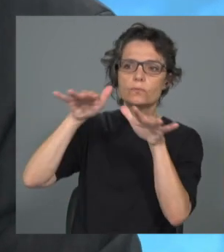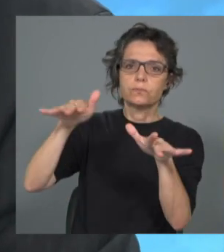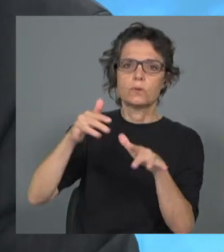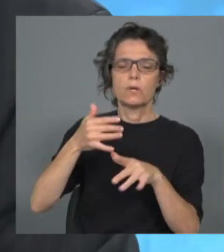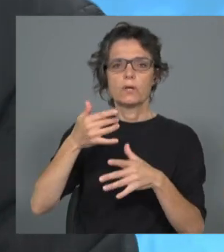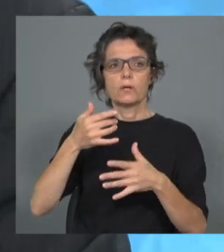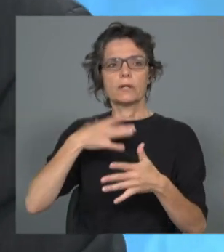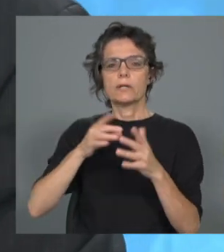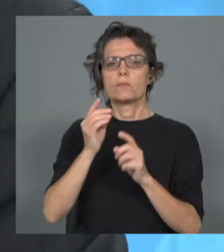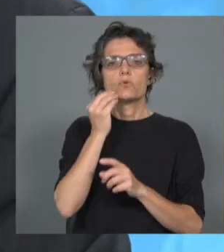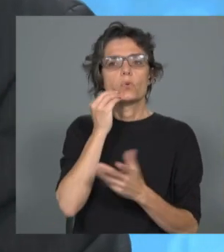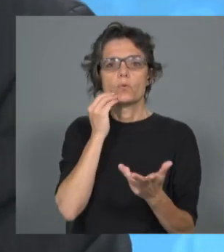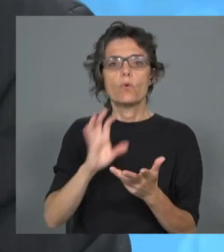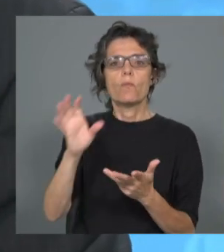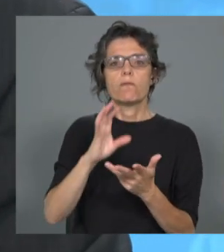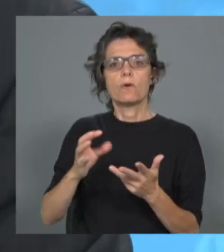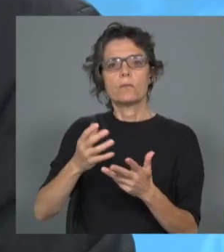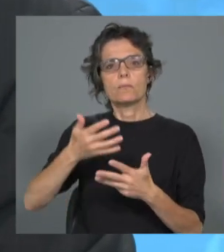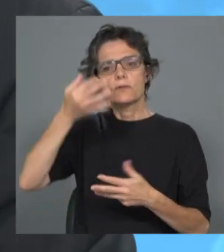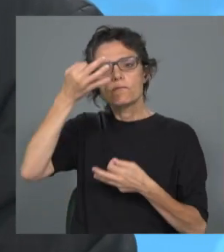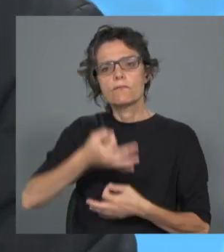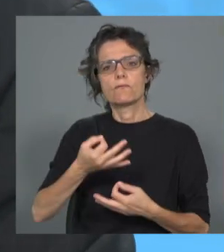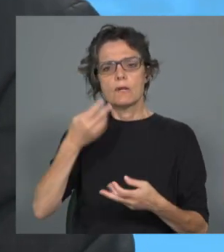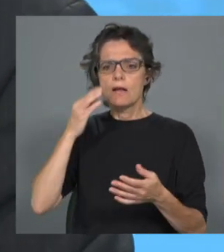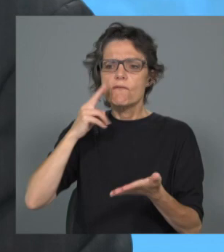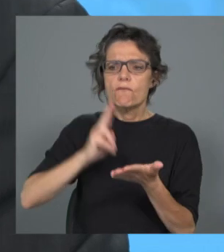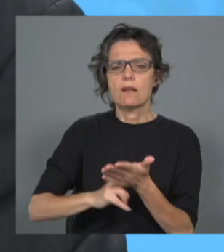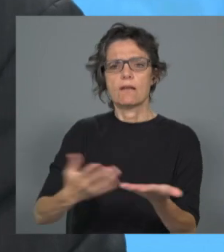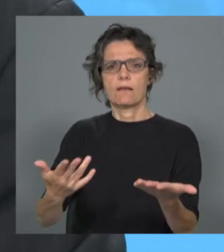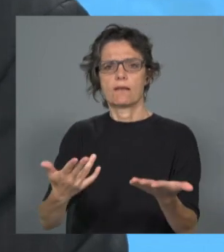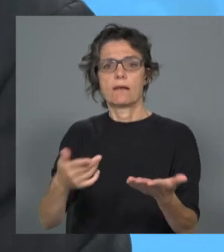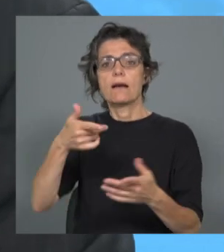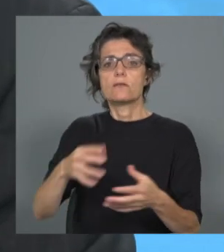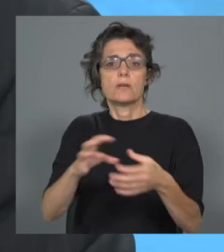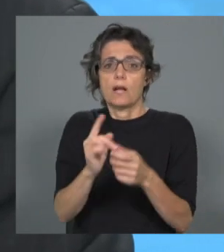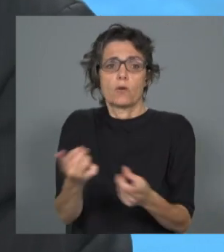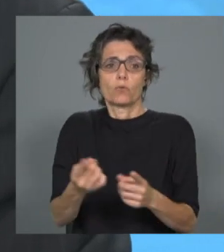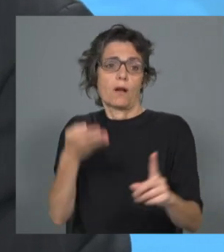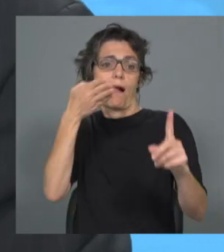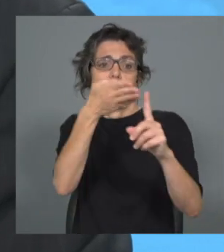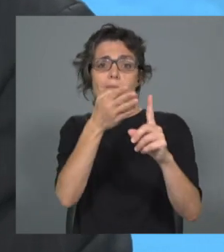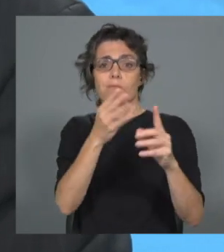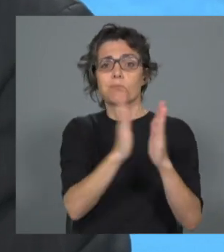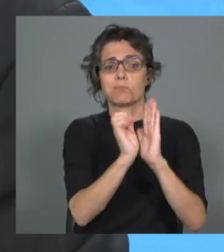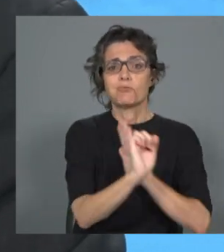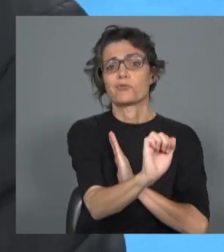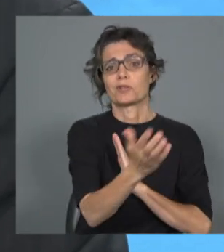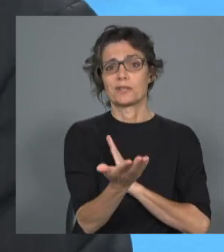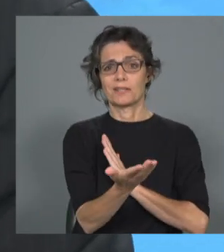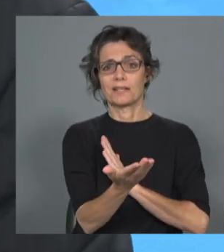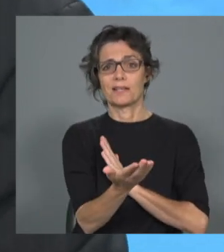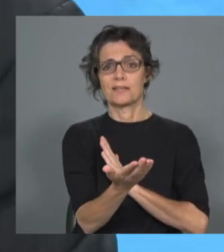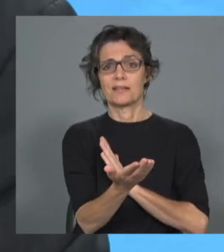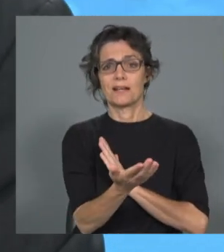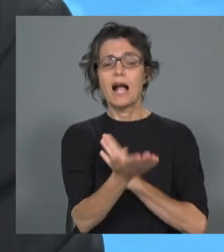Portanto, toda a questão da sinodalidade tem que ver com a missão da Igreja, aquilo que a Igreja é chamada a ser e a fazer. E